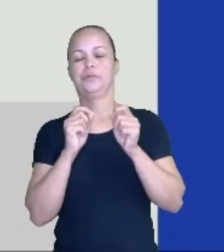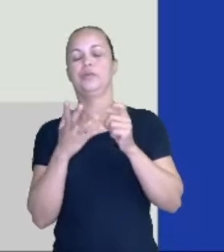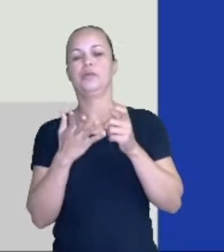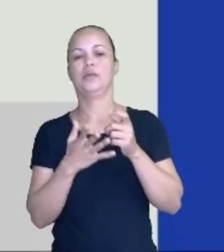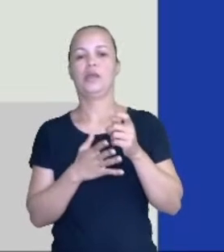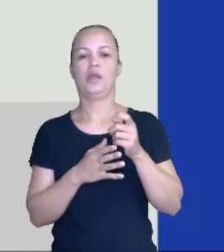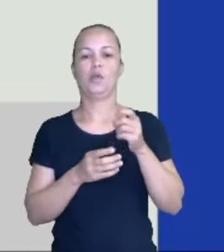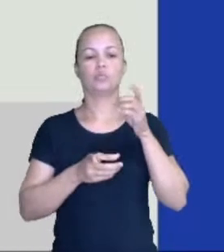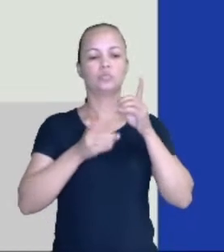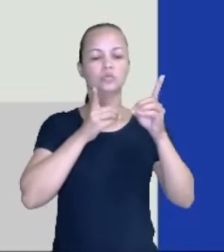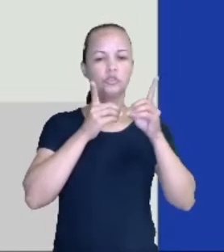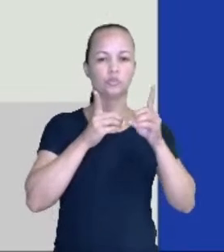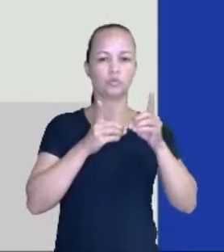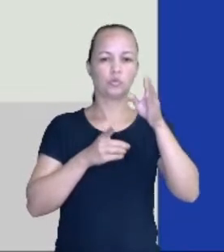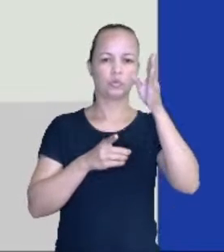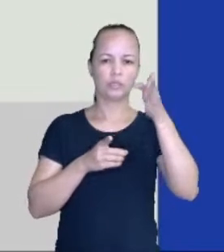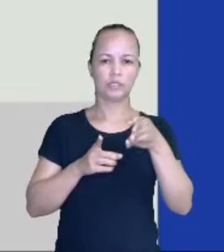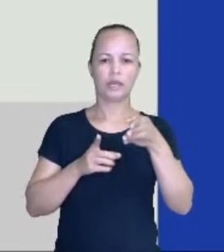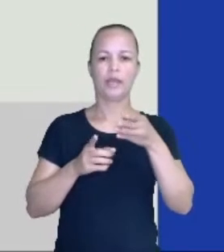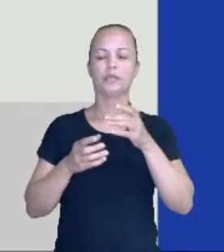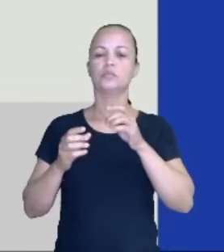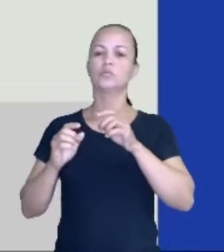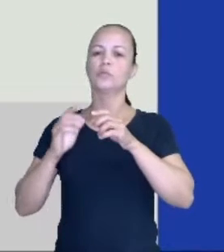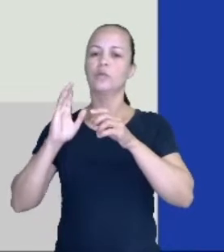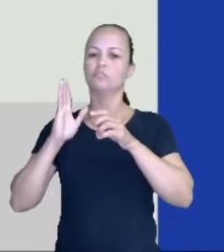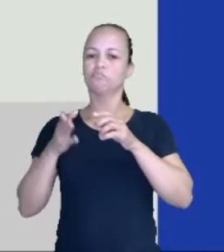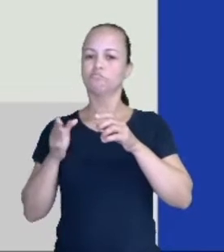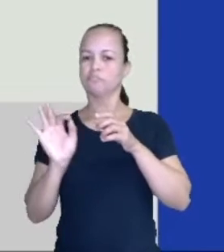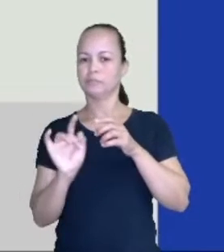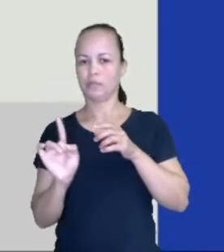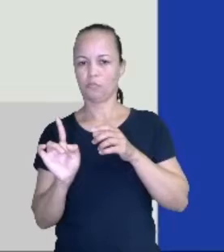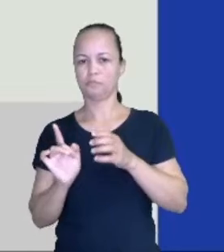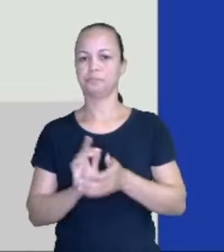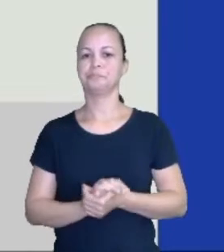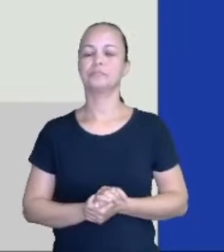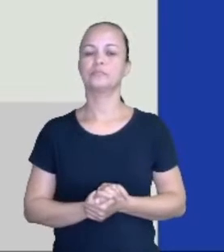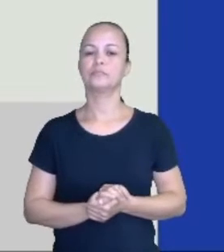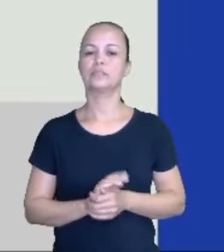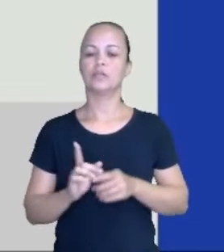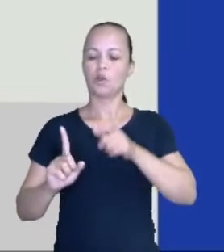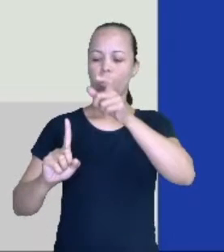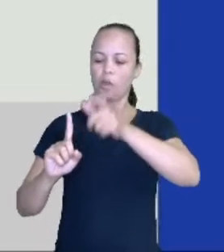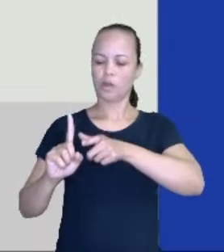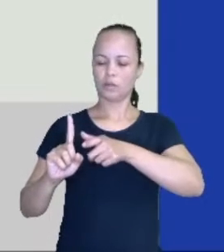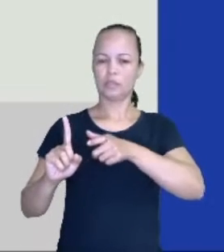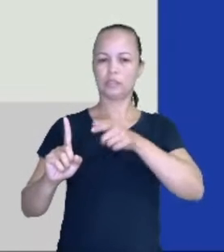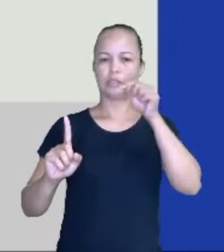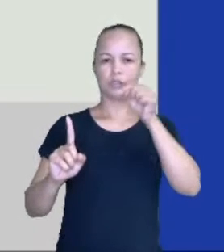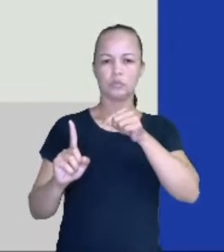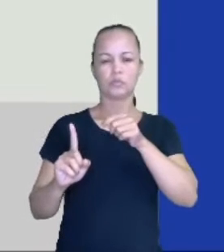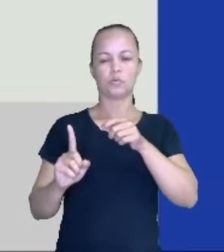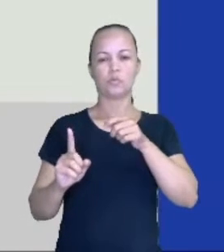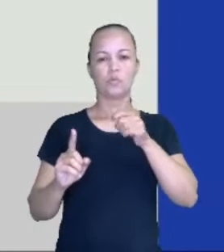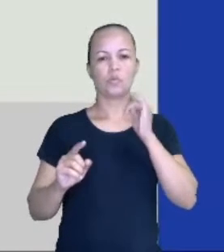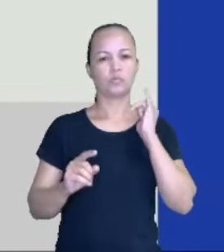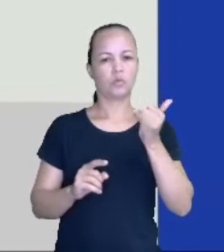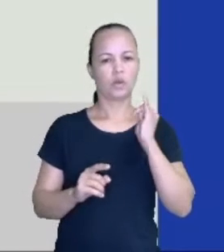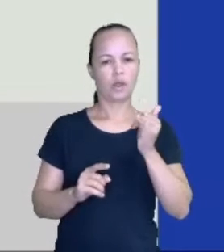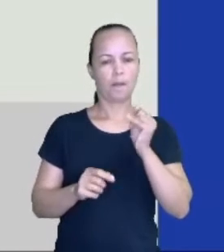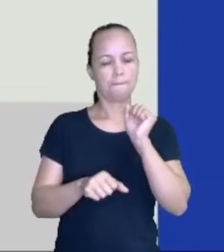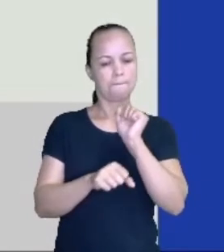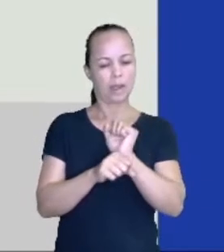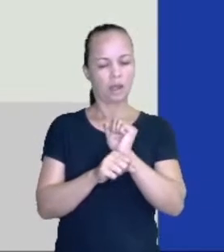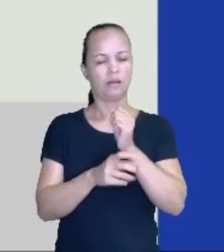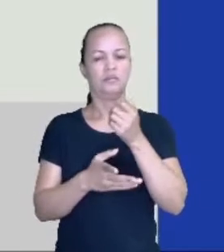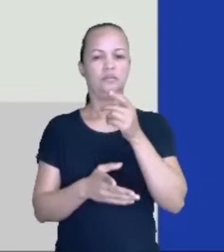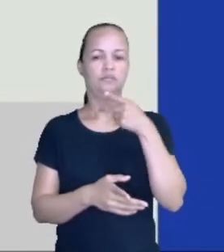discurso indireto. O direto é o seguinte, é aquele momento que o narrador para de falar e escreve